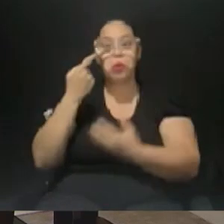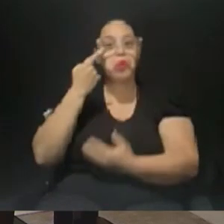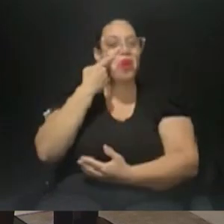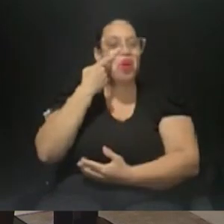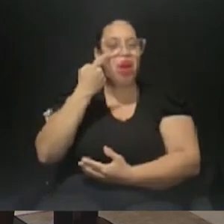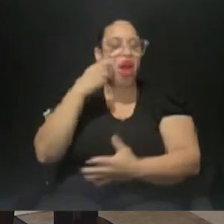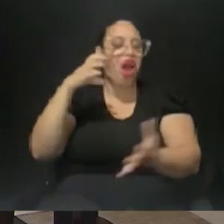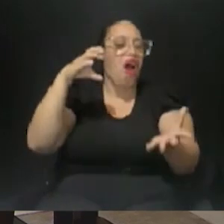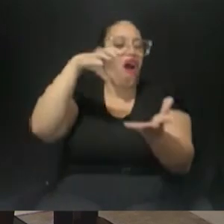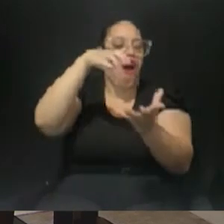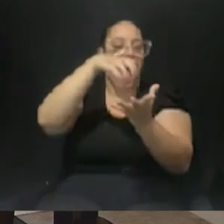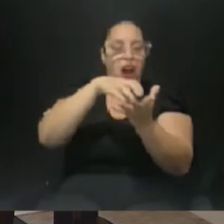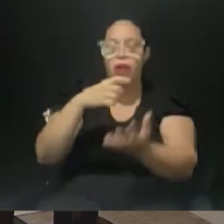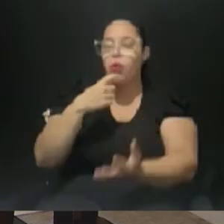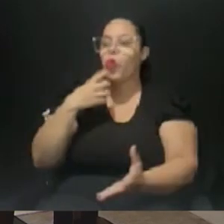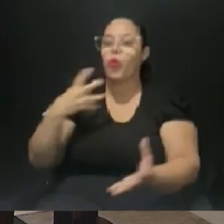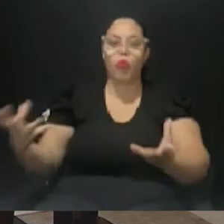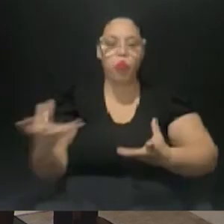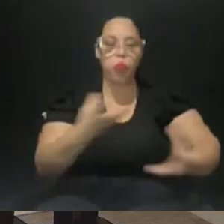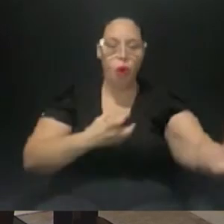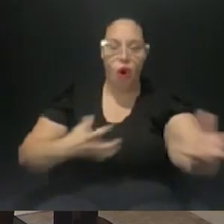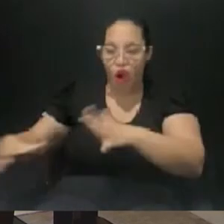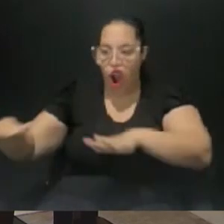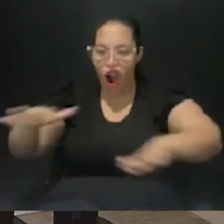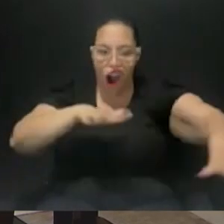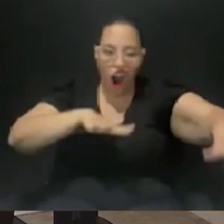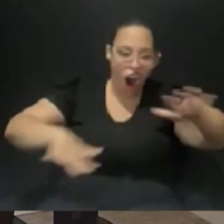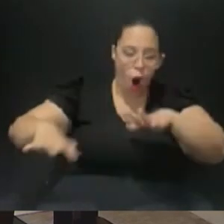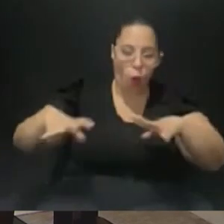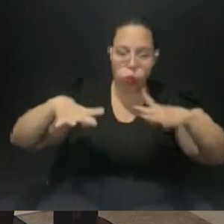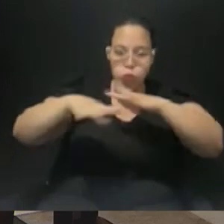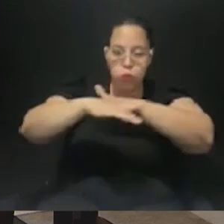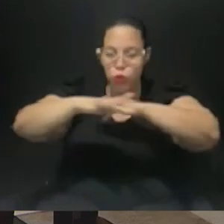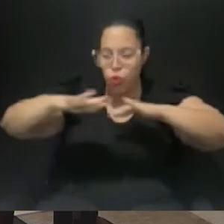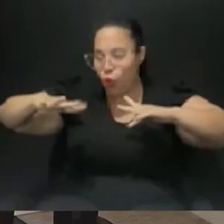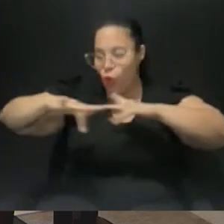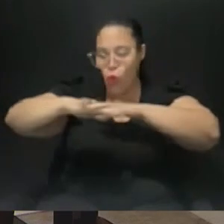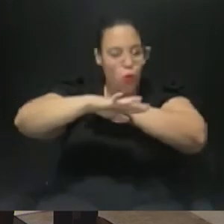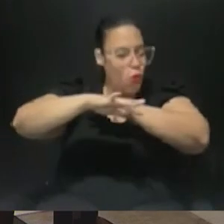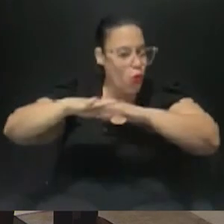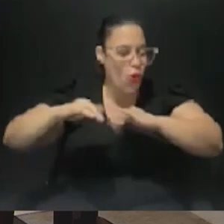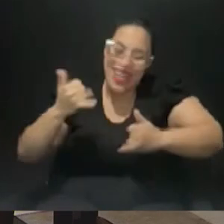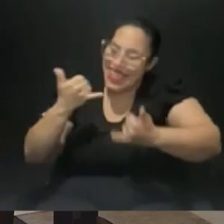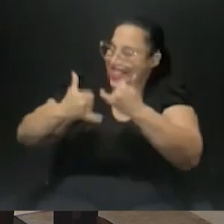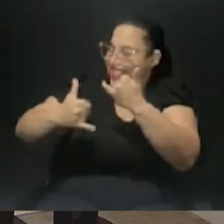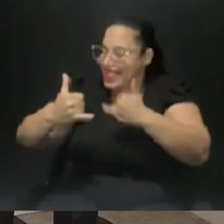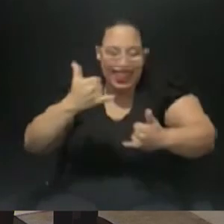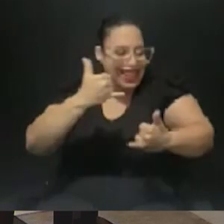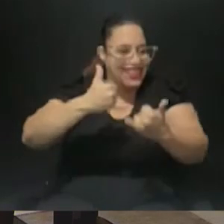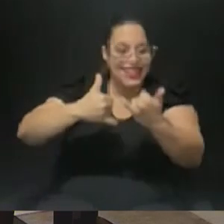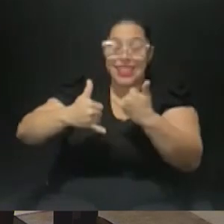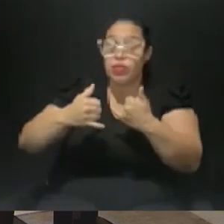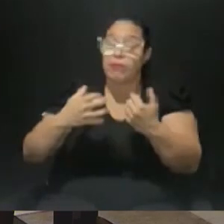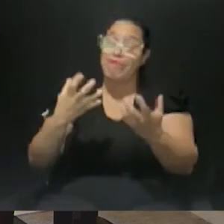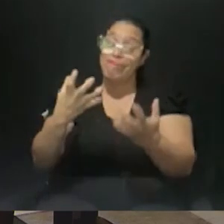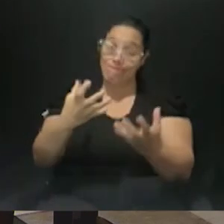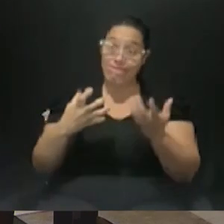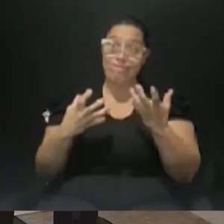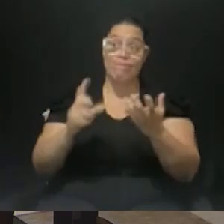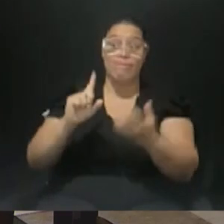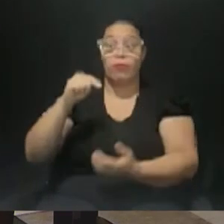movimentado, as pessoas se divertindo. Quisera que tivéssemos outros exemplos como o Faca em